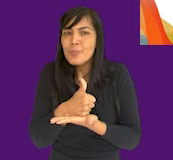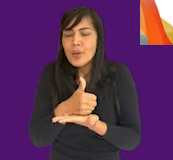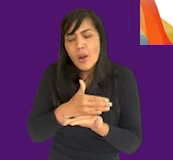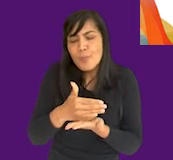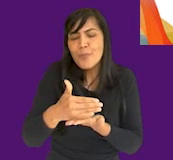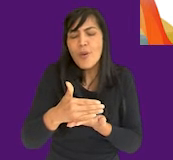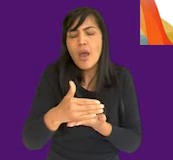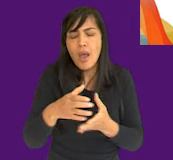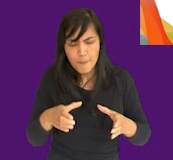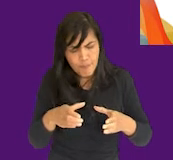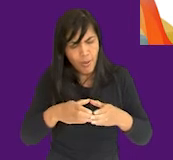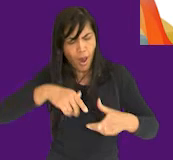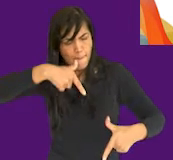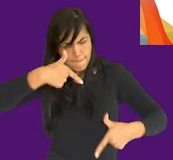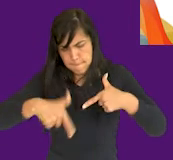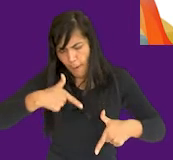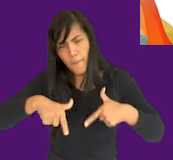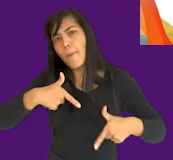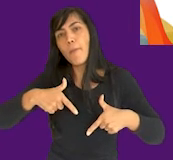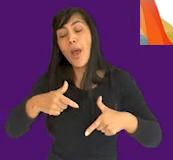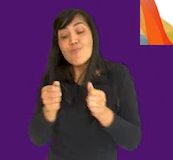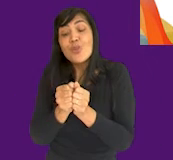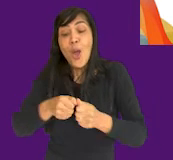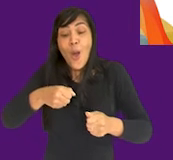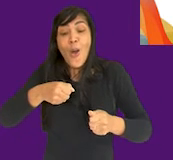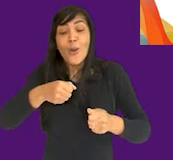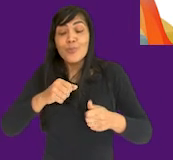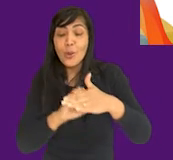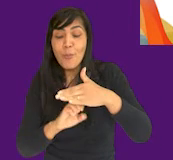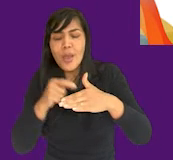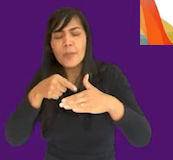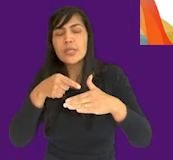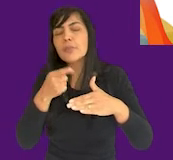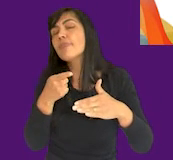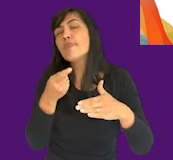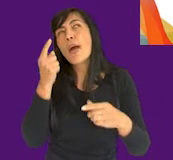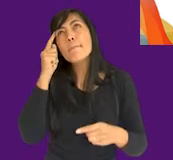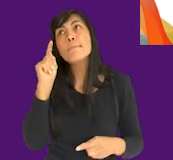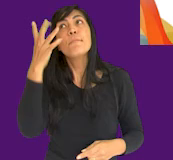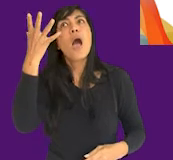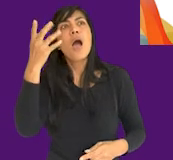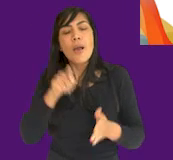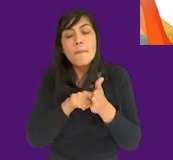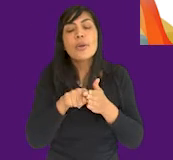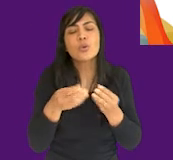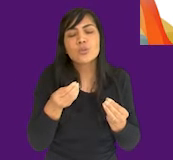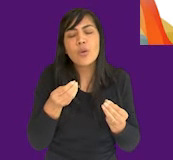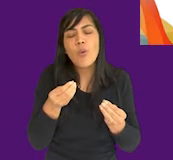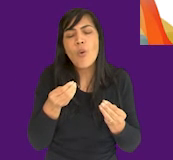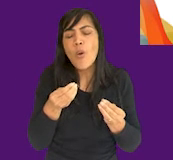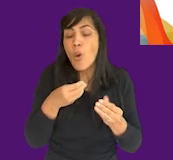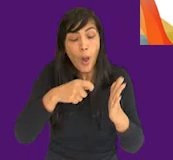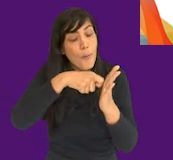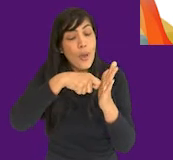eu pude com a nossa aqui trabalhando com a empresa para entender Quais são as perguntas que chave em qualquer programa